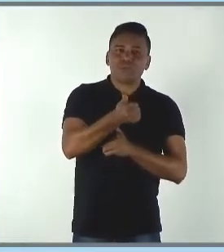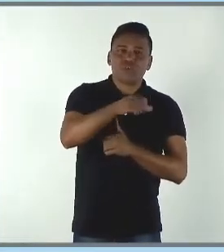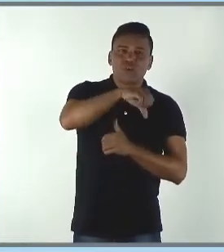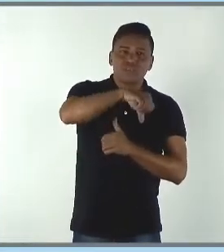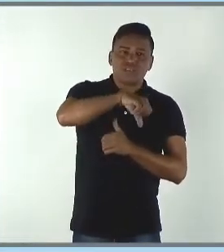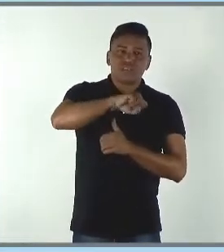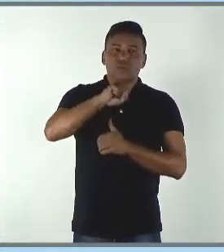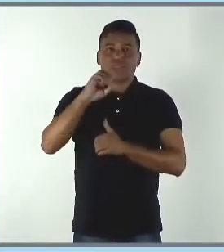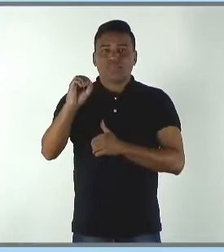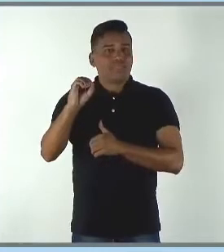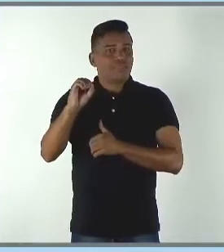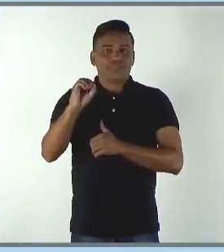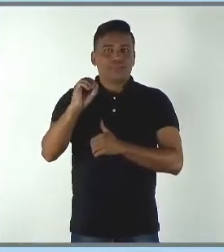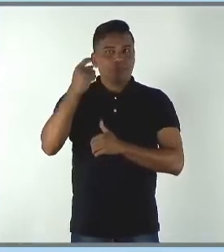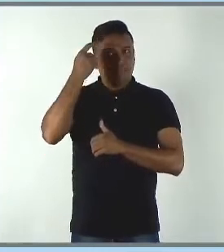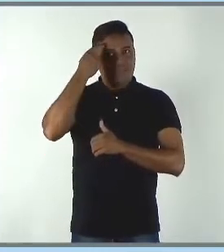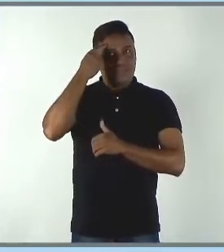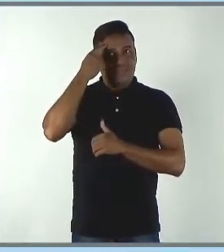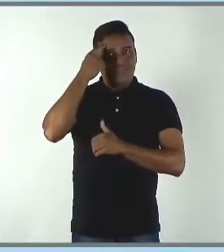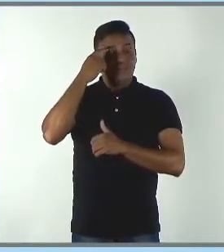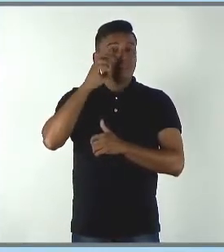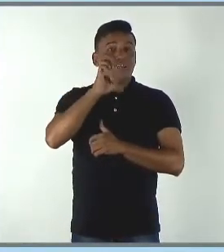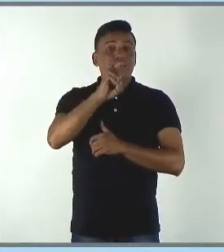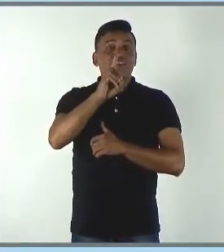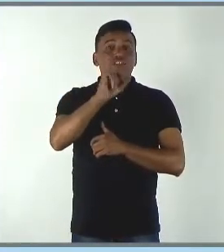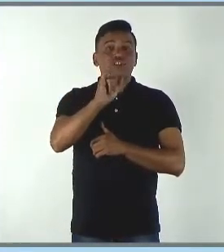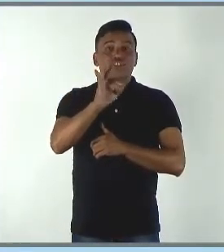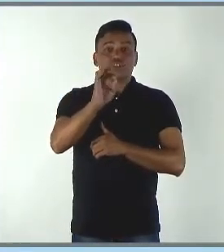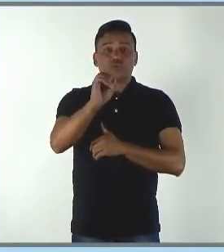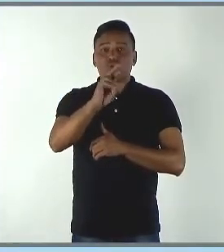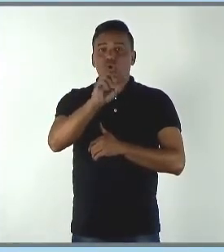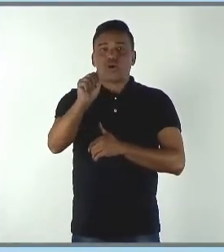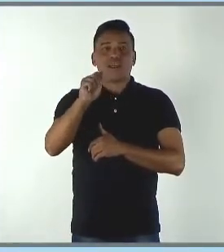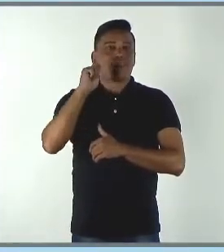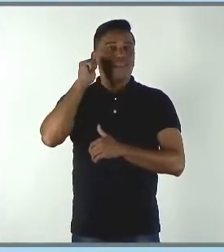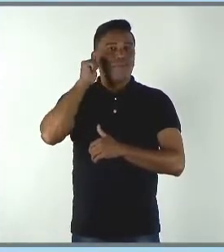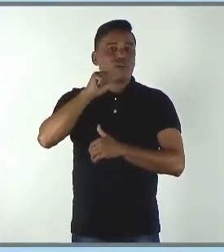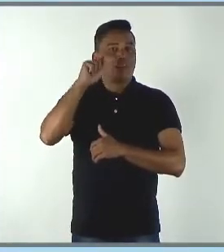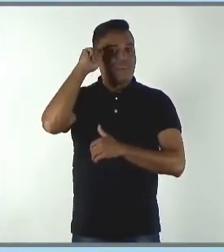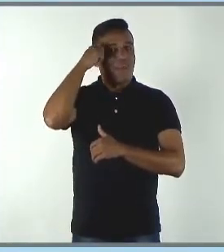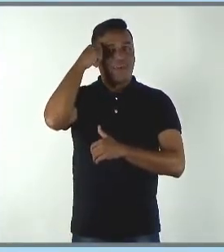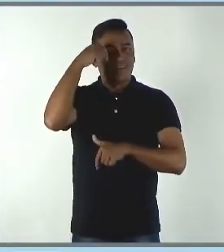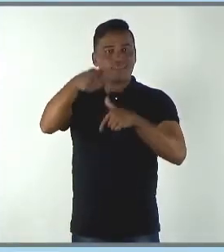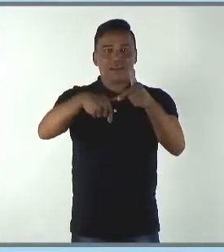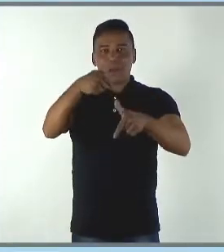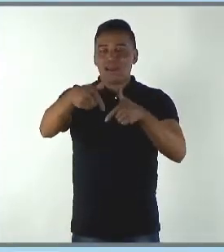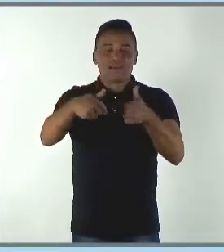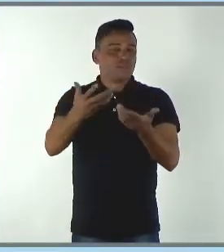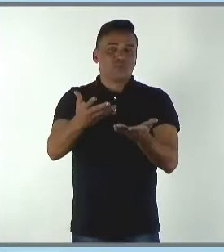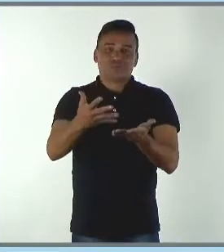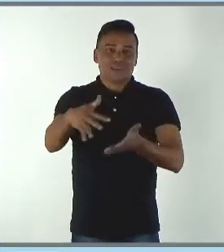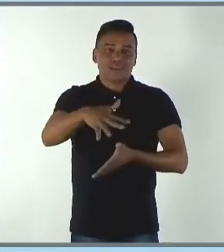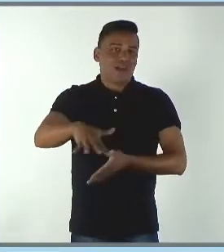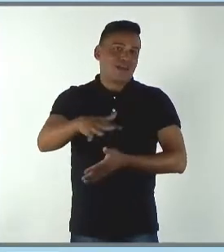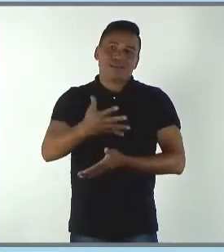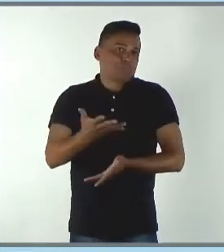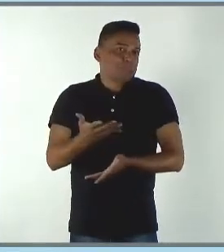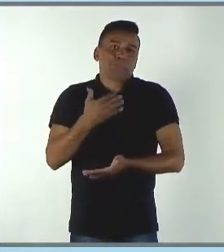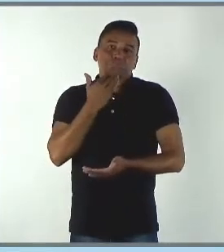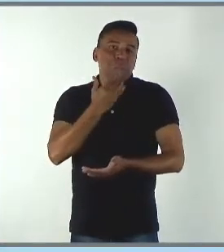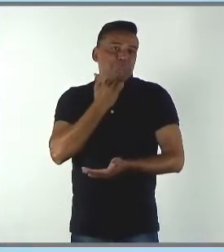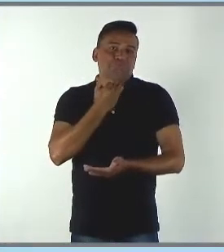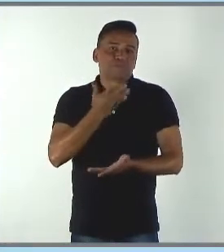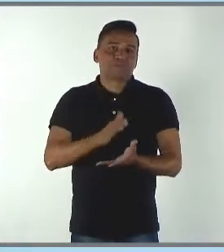editora negra no país. Mulher trabalhando com editoração e sendo negra. Então ela vem traçando um caminho que é de abertura,